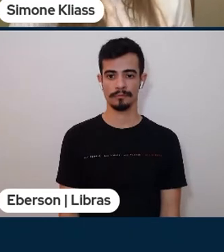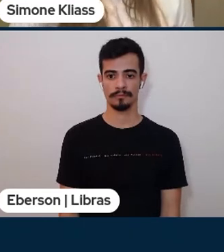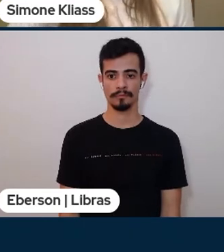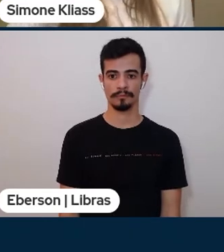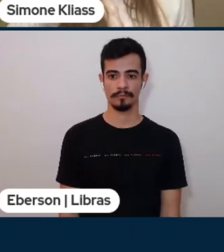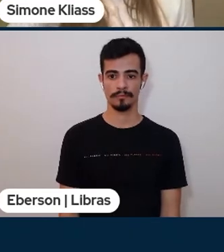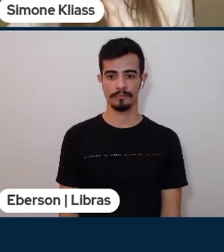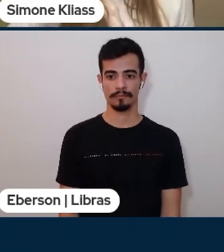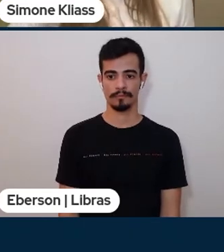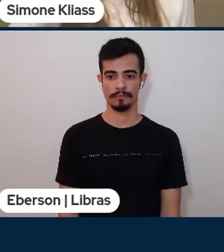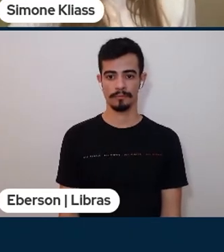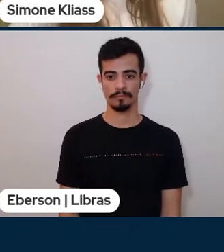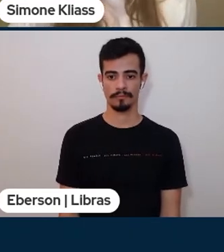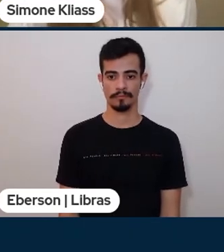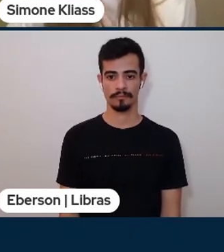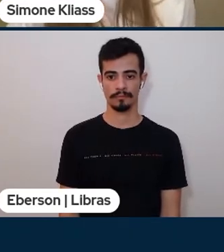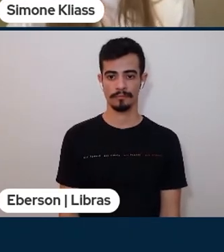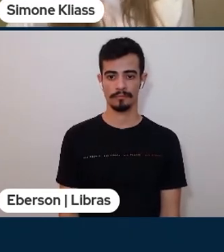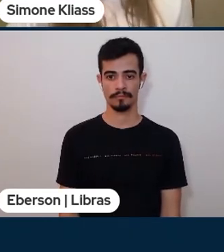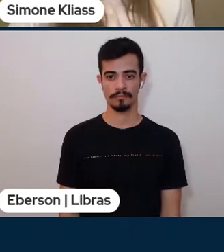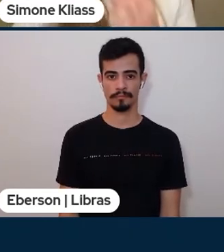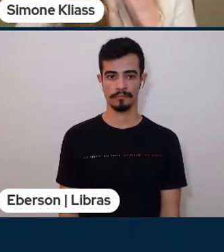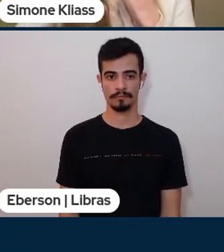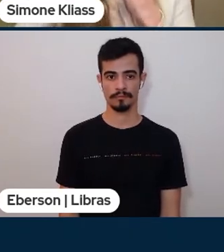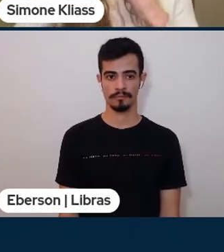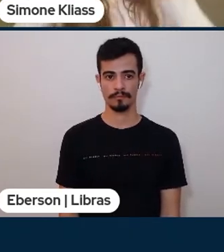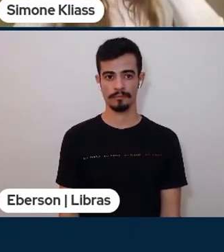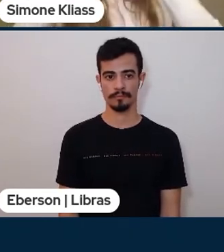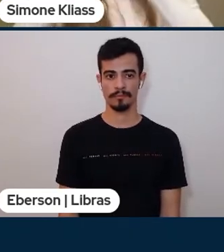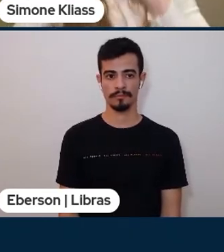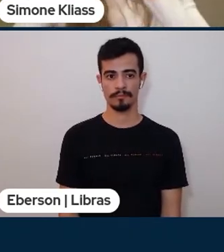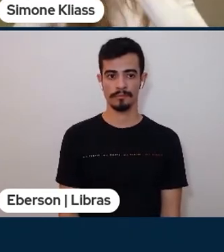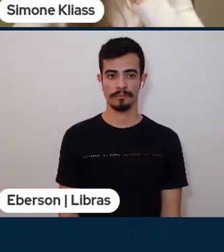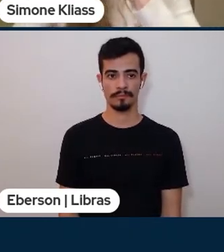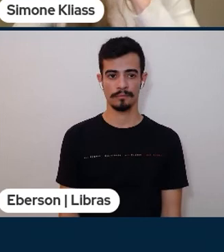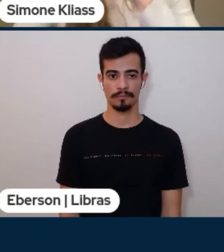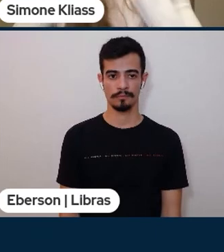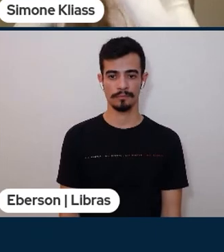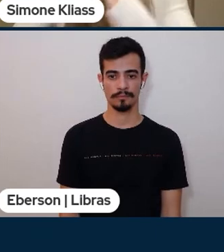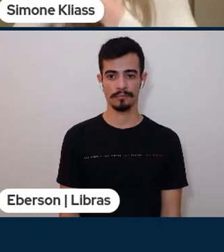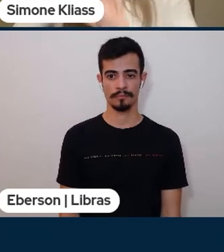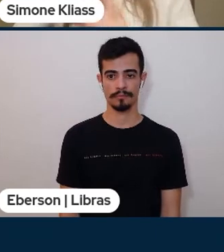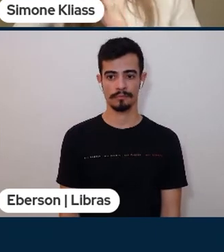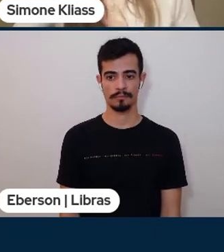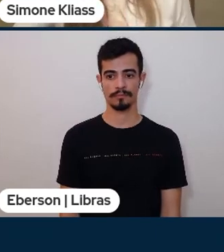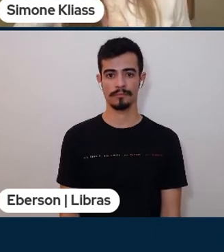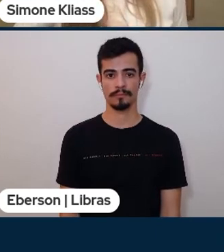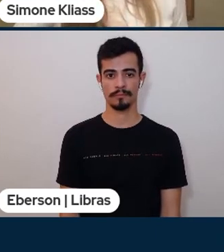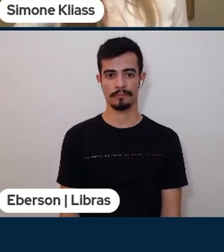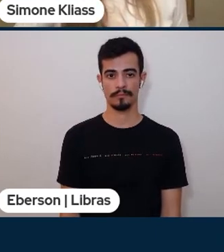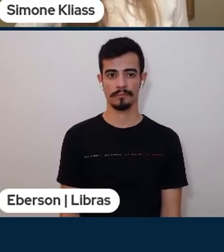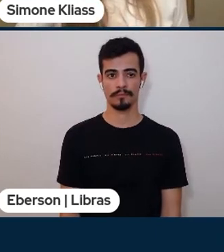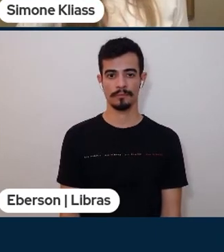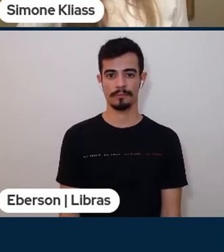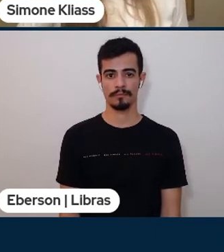as minhas músicas option eye-catching and a beautiful Singer o dilei tá ó